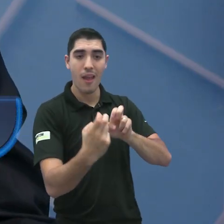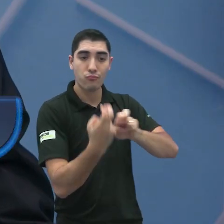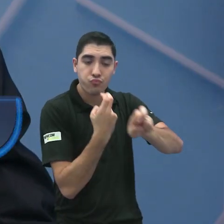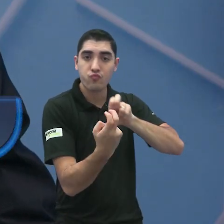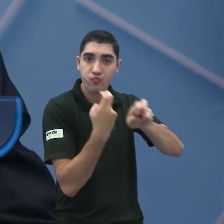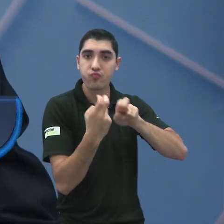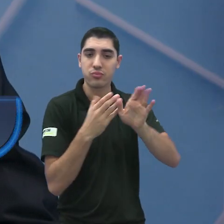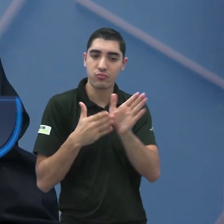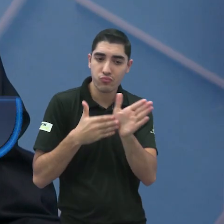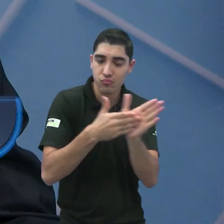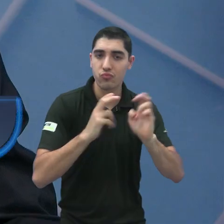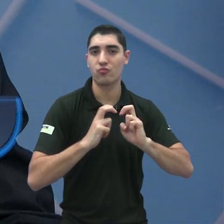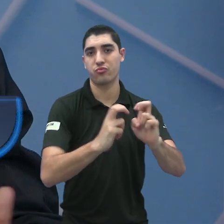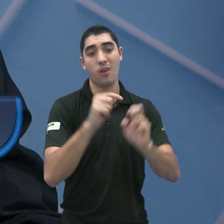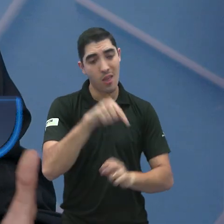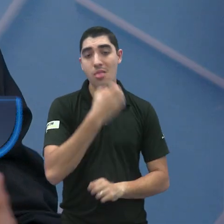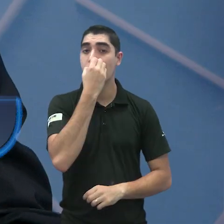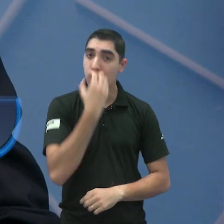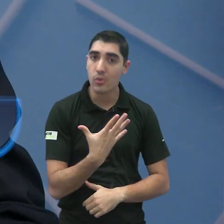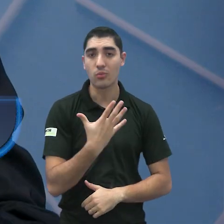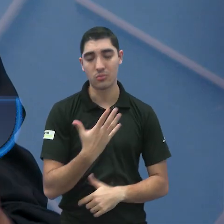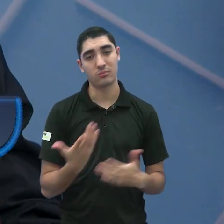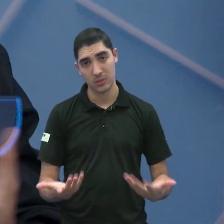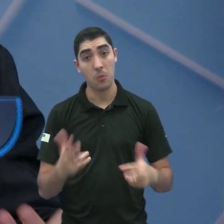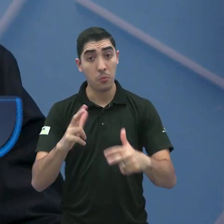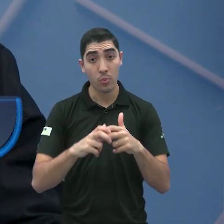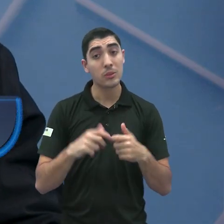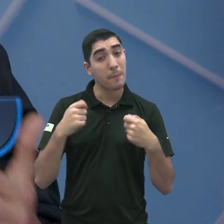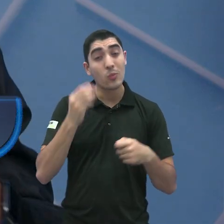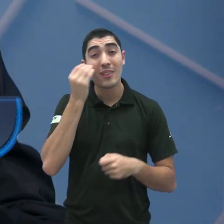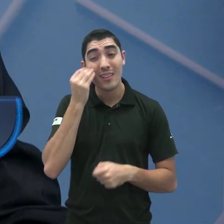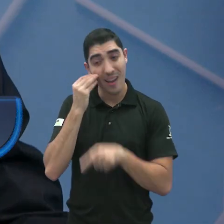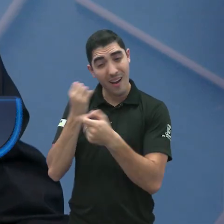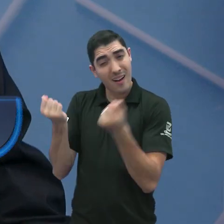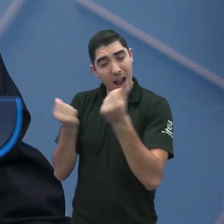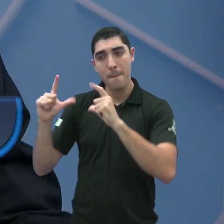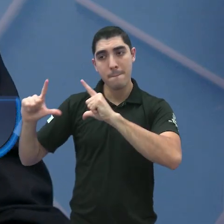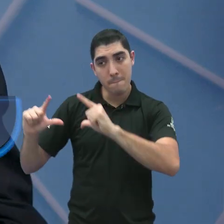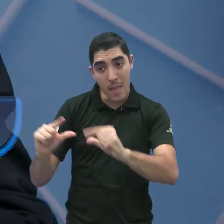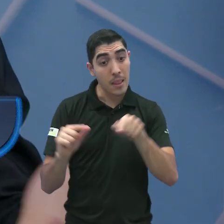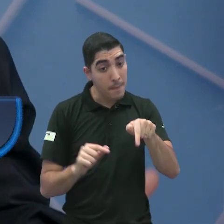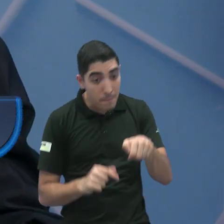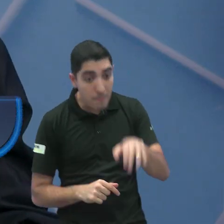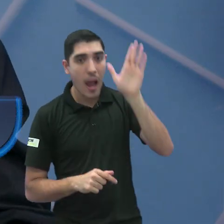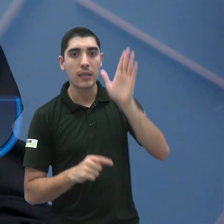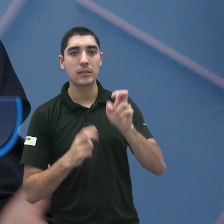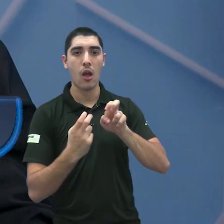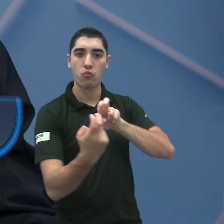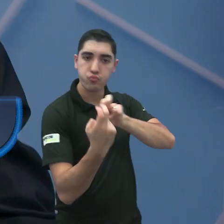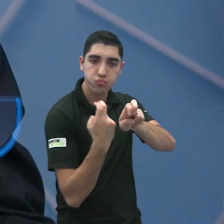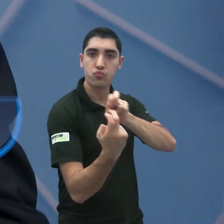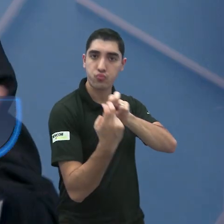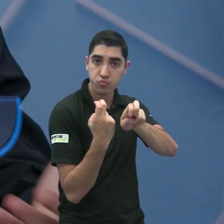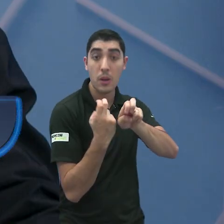impacta bastante, né? Então, assim, eu acho que não tem outras alternativas a não ser a redução dos veículos e a ampliação das